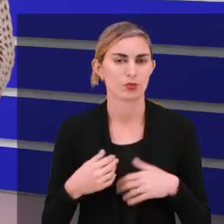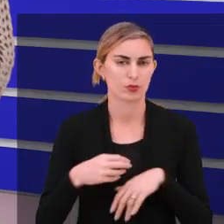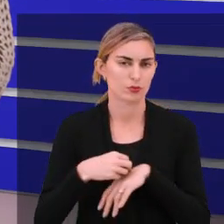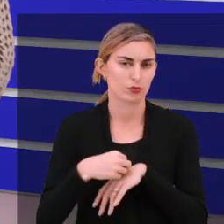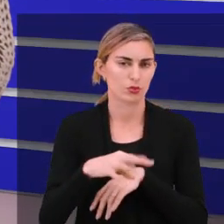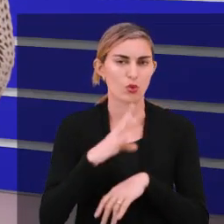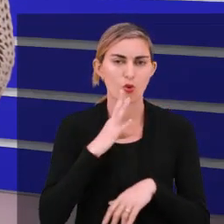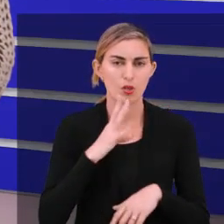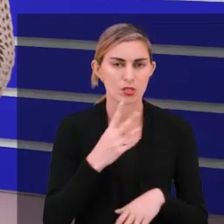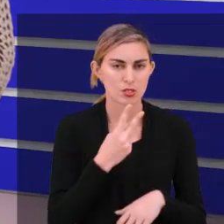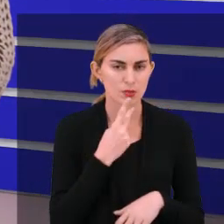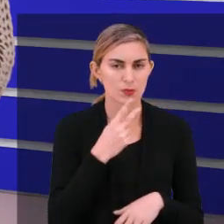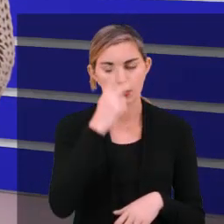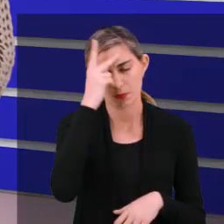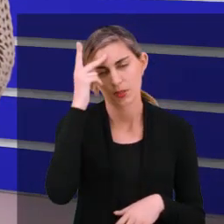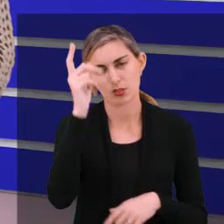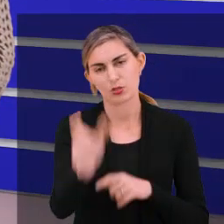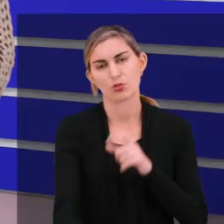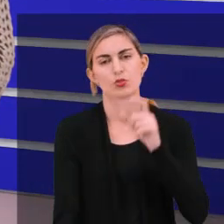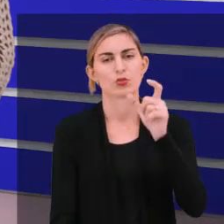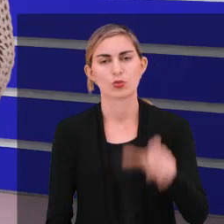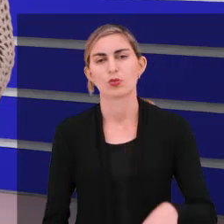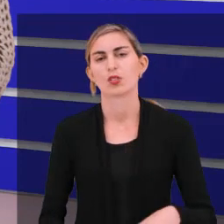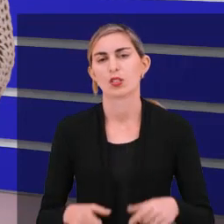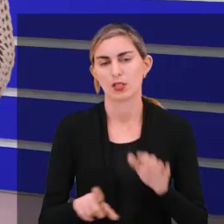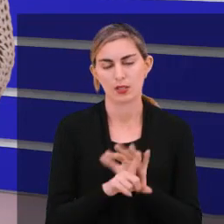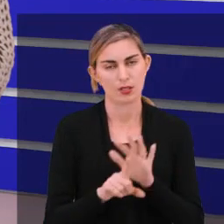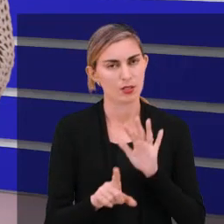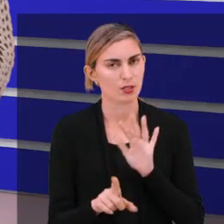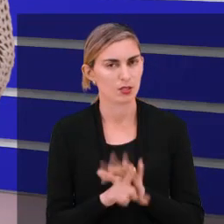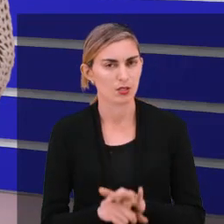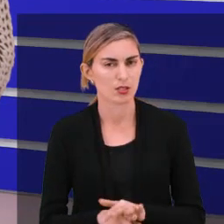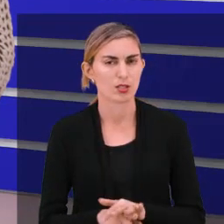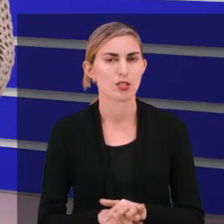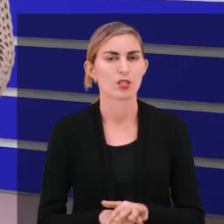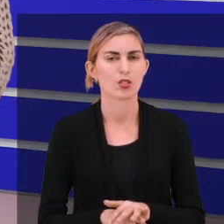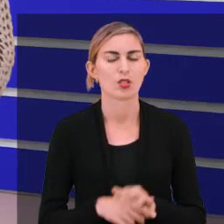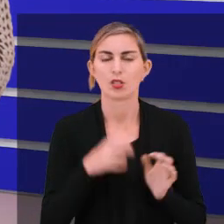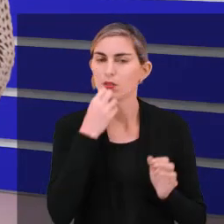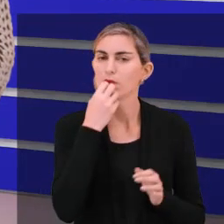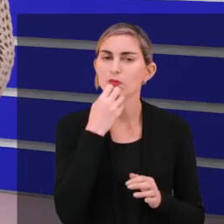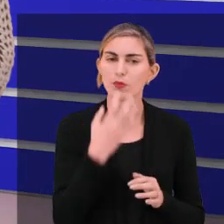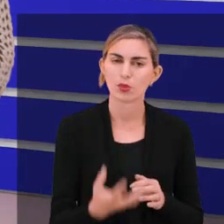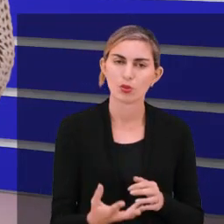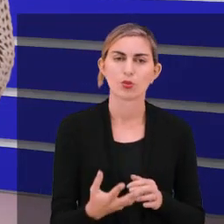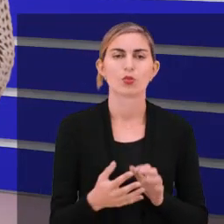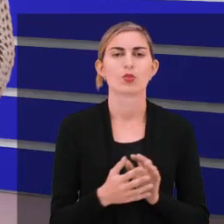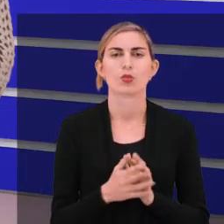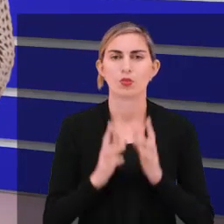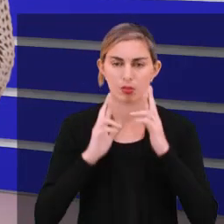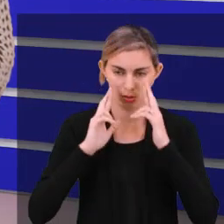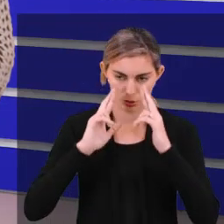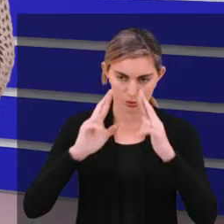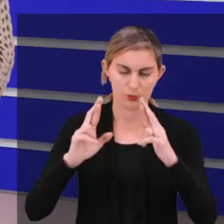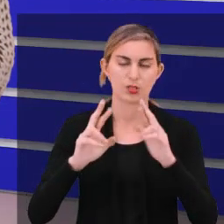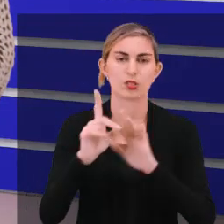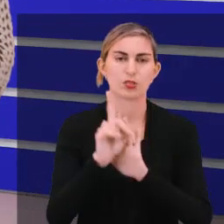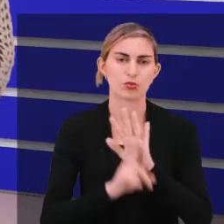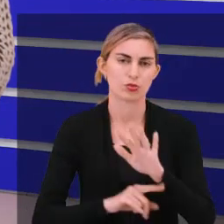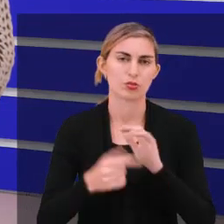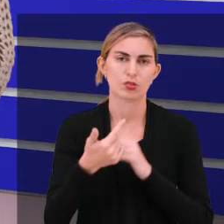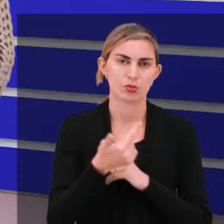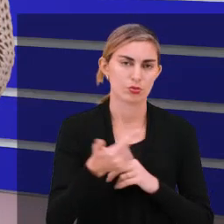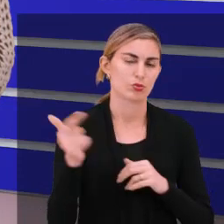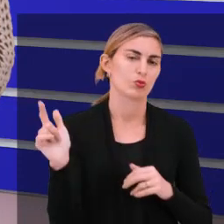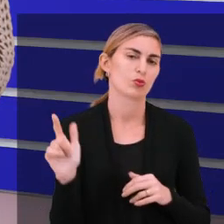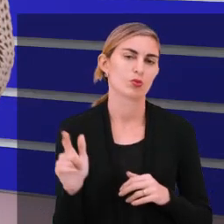através do dar o conhecimento às pessoas de que isso é lei, de que é bom respeitar o direito